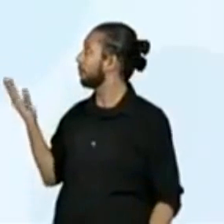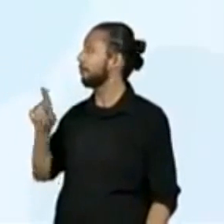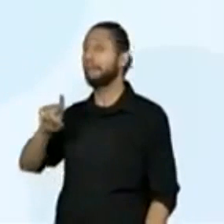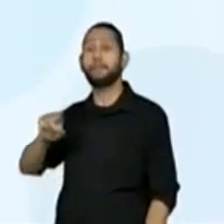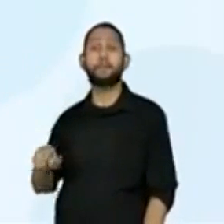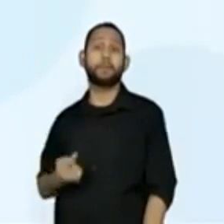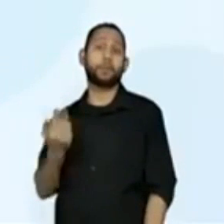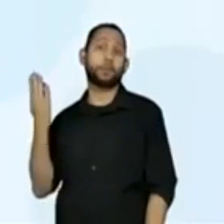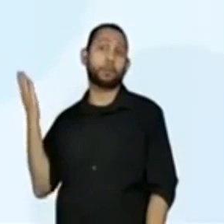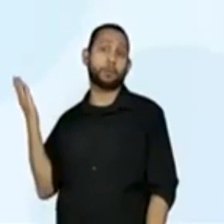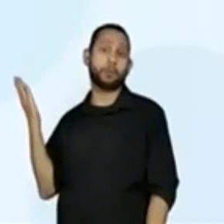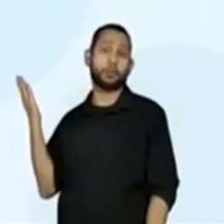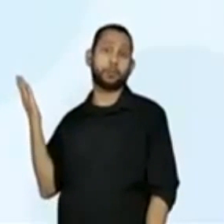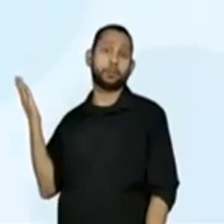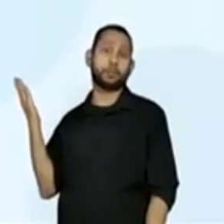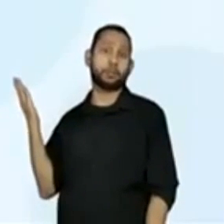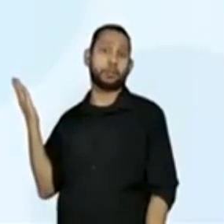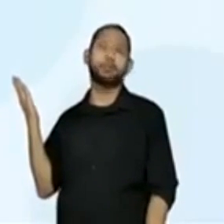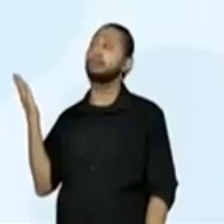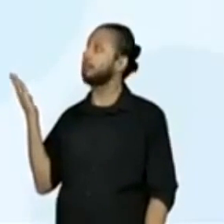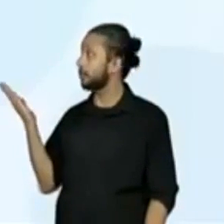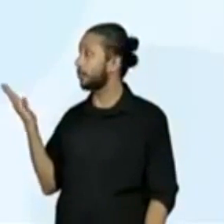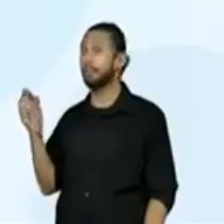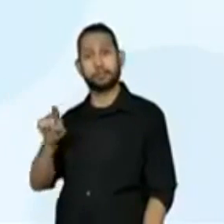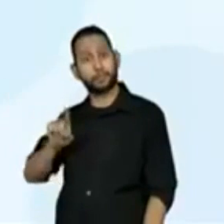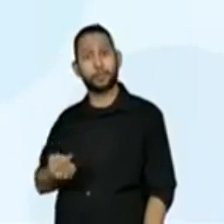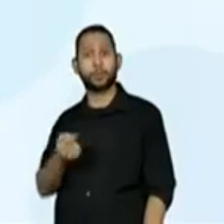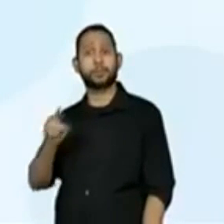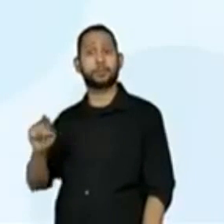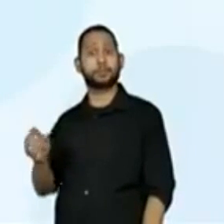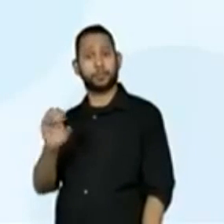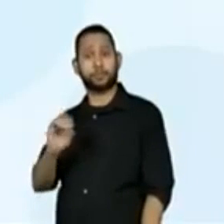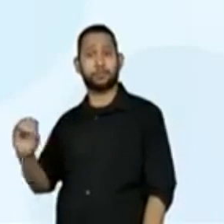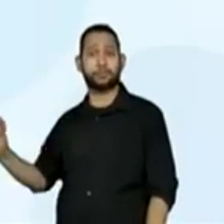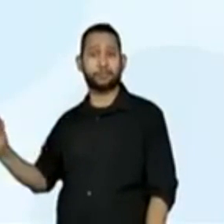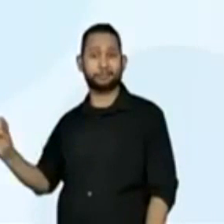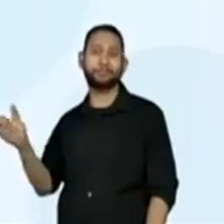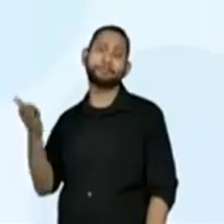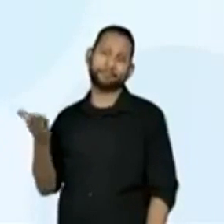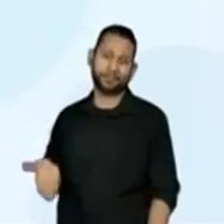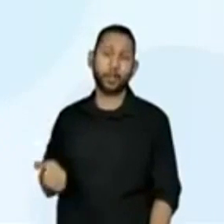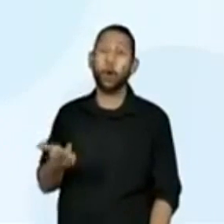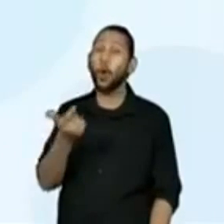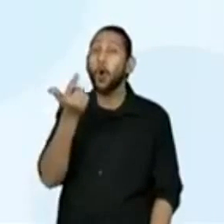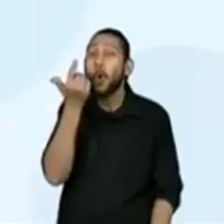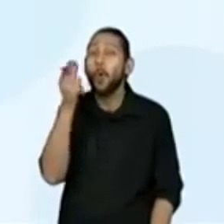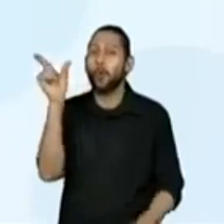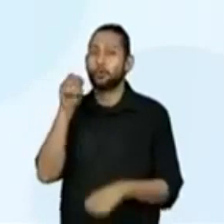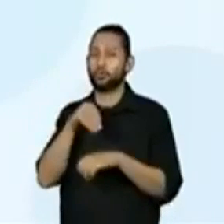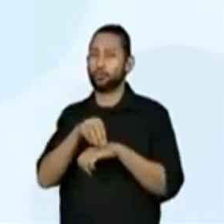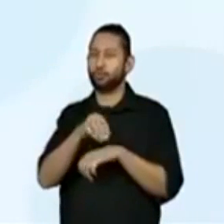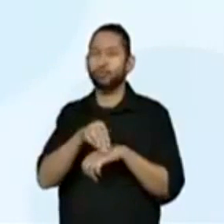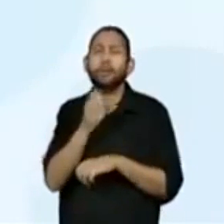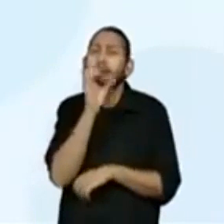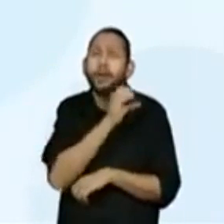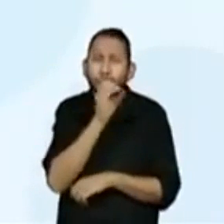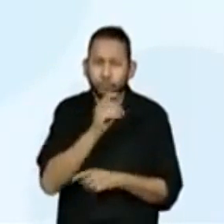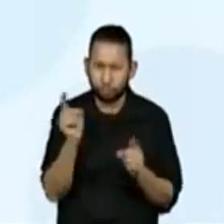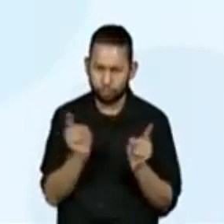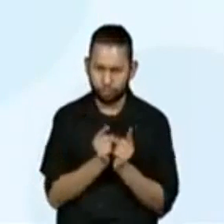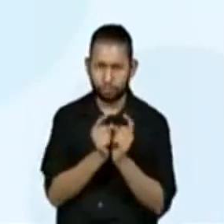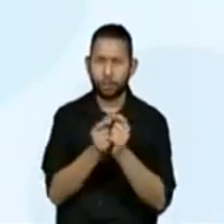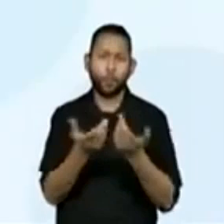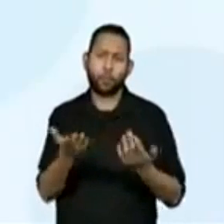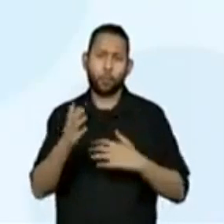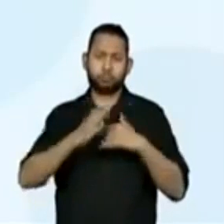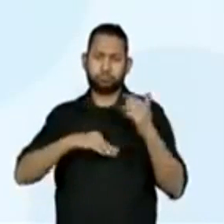um número decimal, tá? Eu tenho uma outra dica para vocês bem rapidinho. Essa daqui